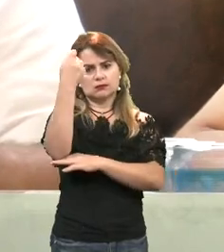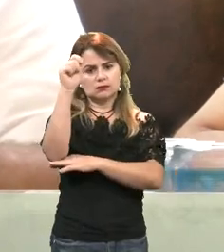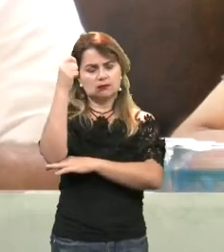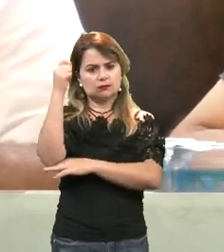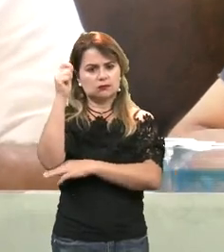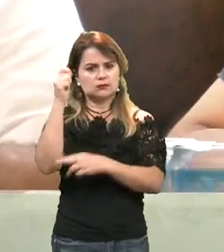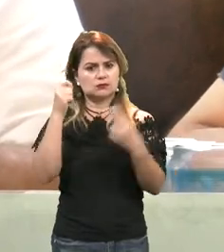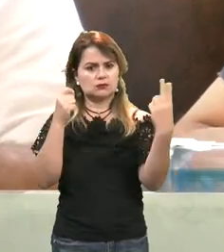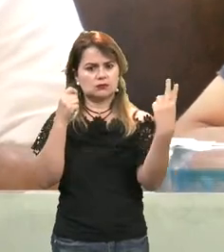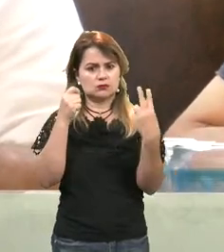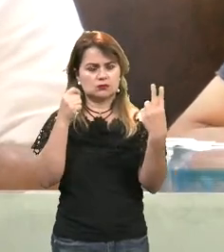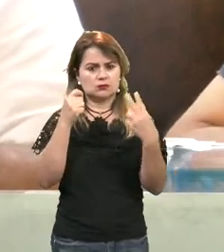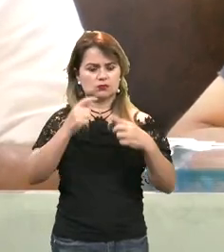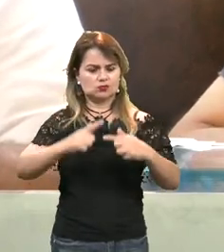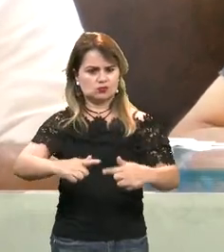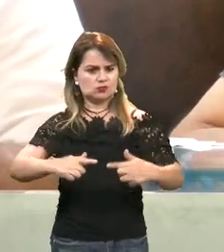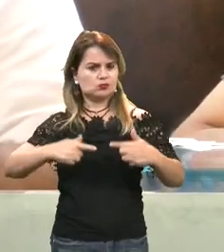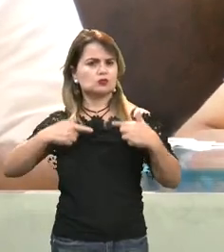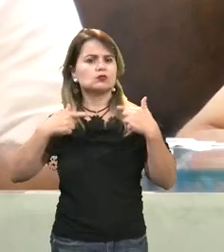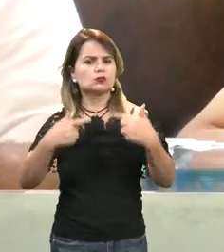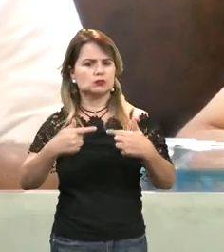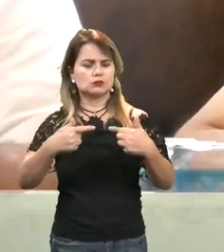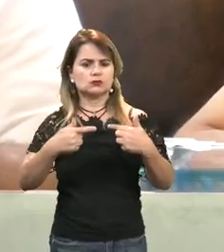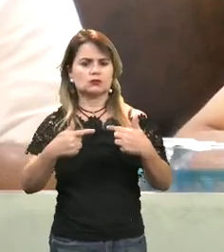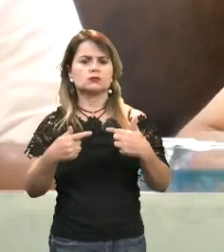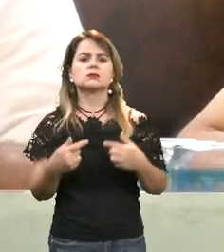e colocando à disposição também.